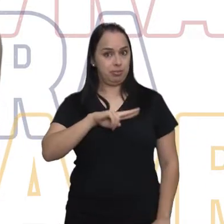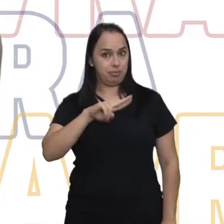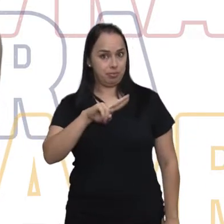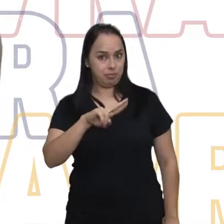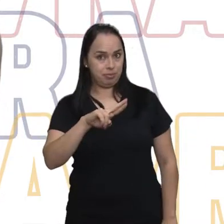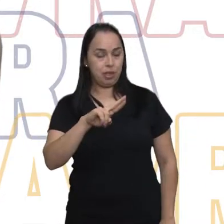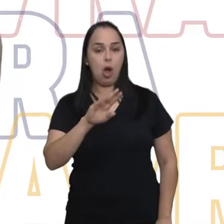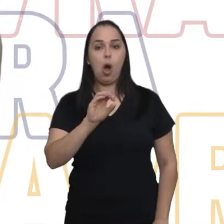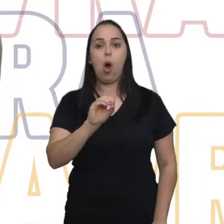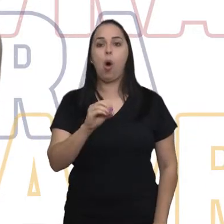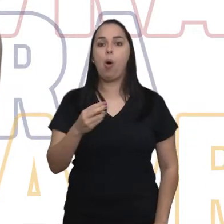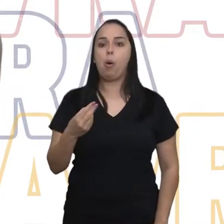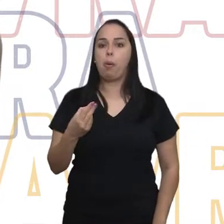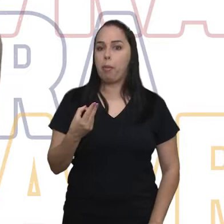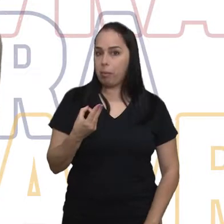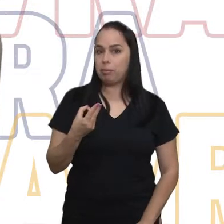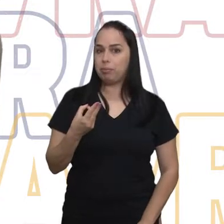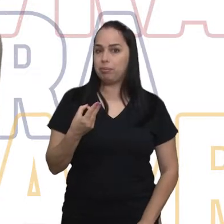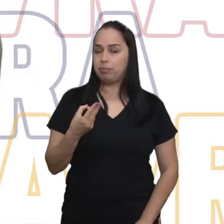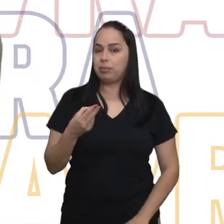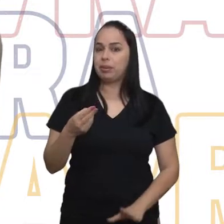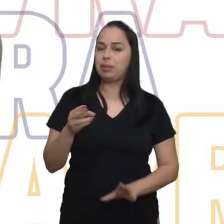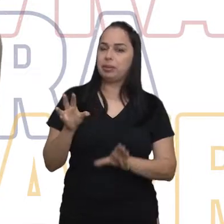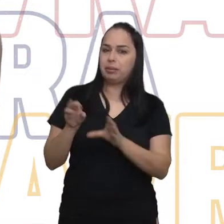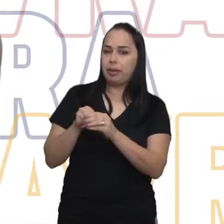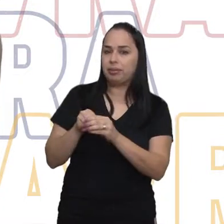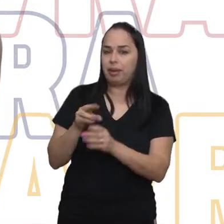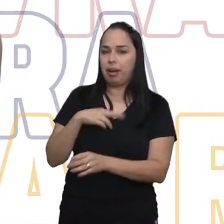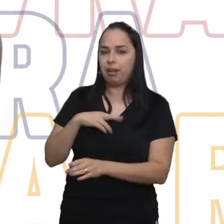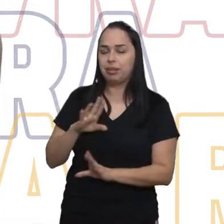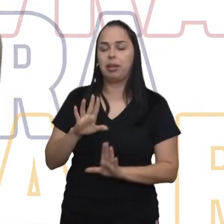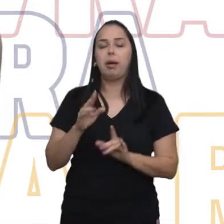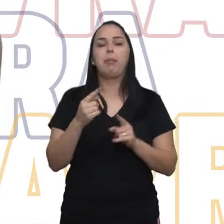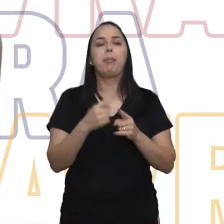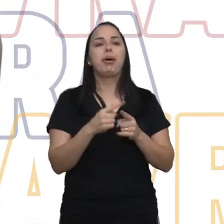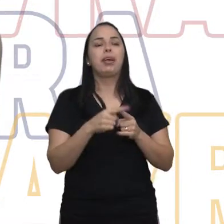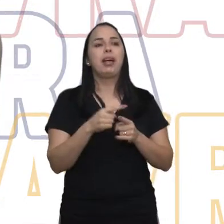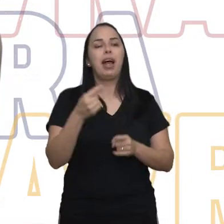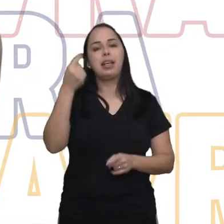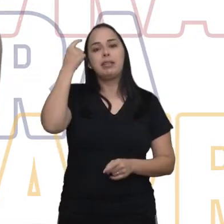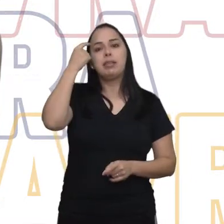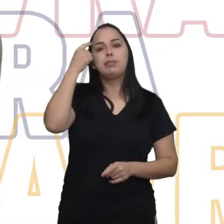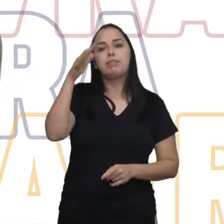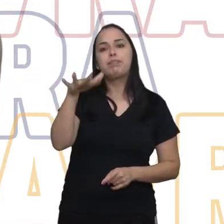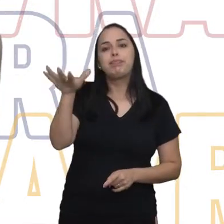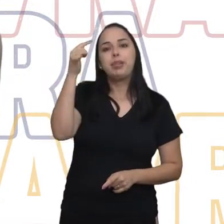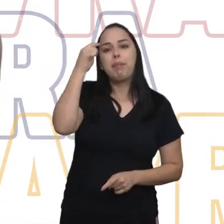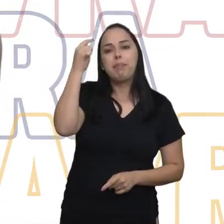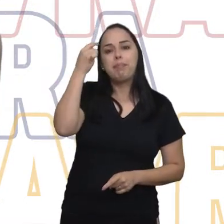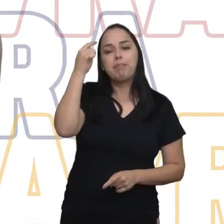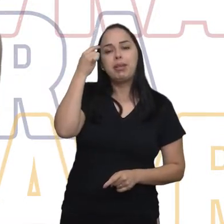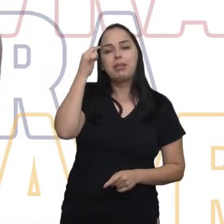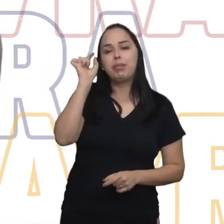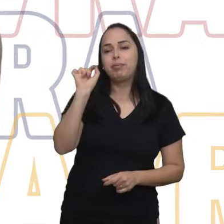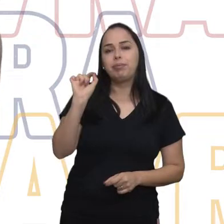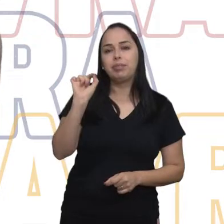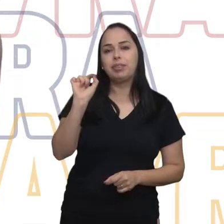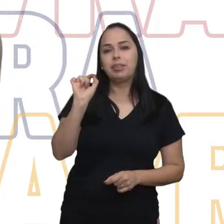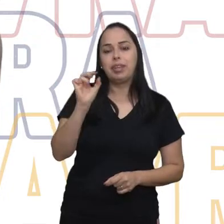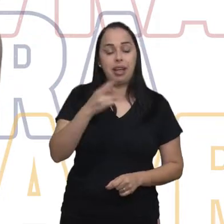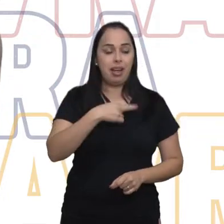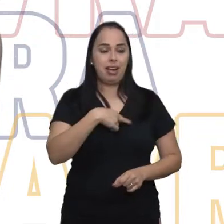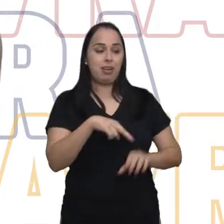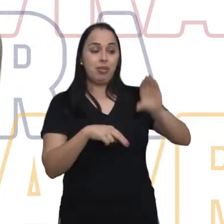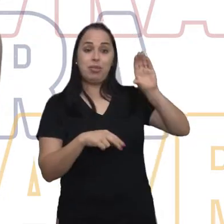religioso ou dentro da religiosidade. Falo religioso porque muitas pessoas atribuem a arte sacra